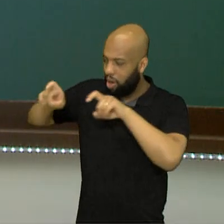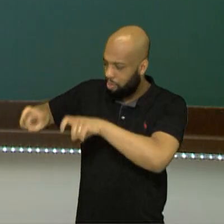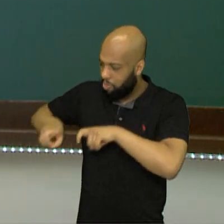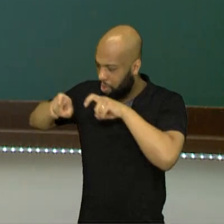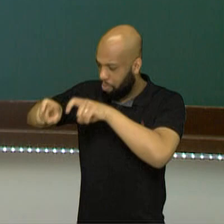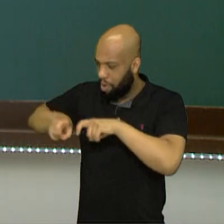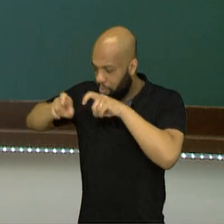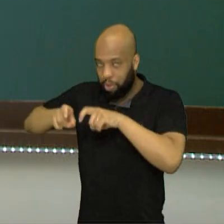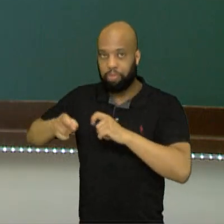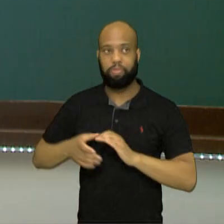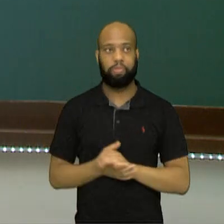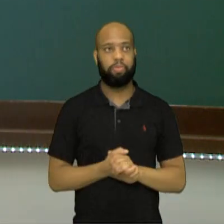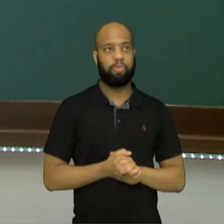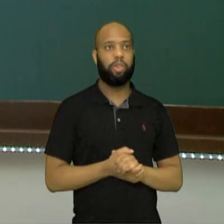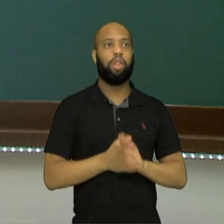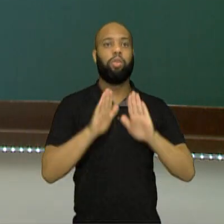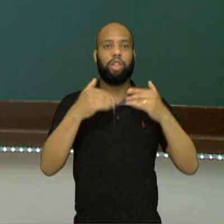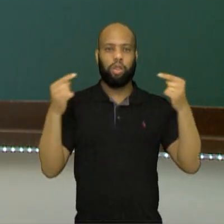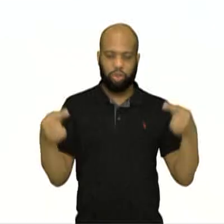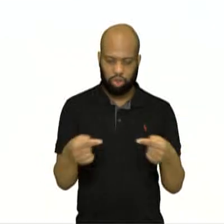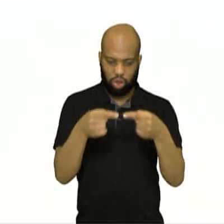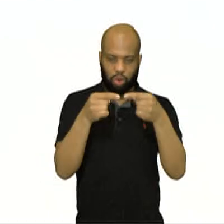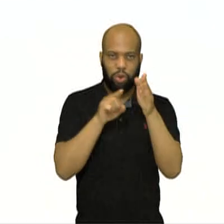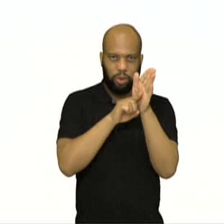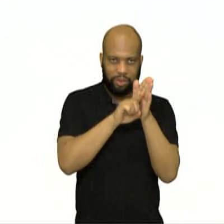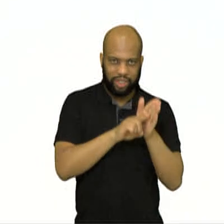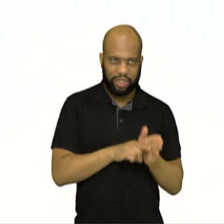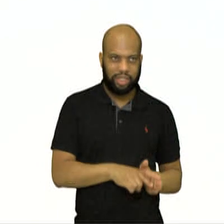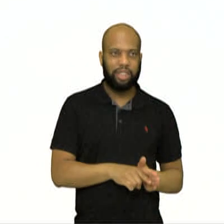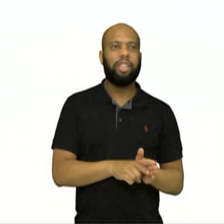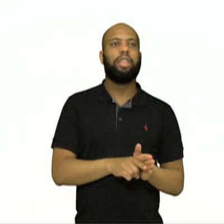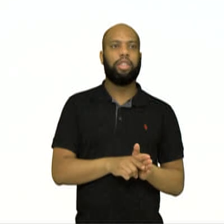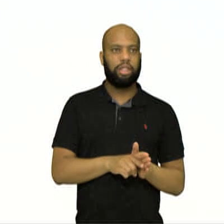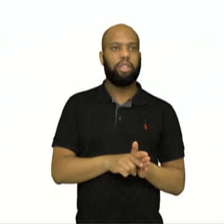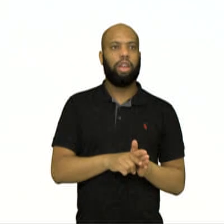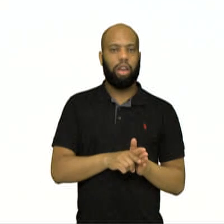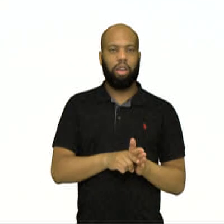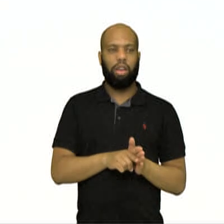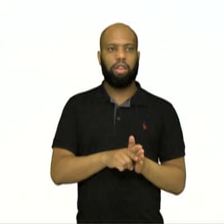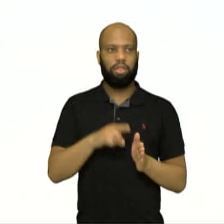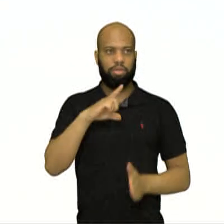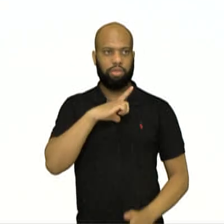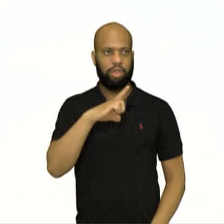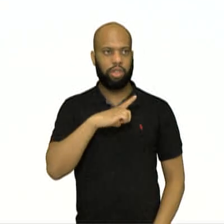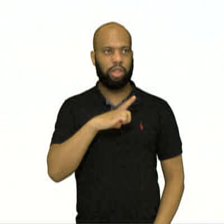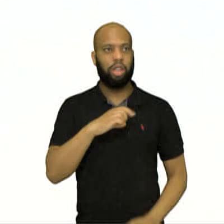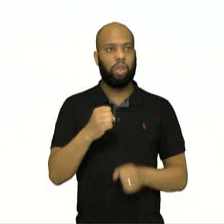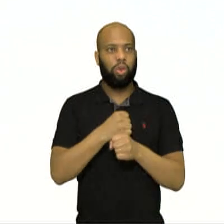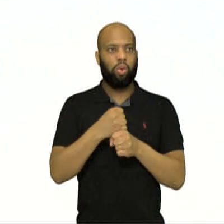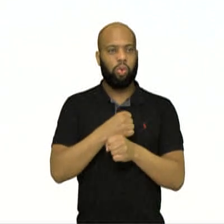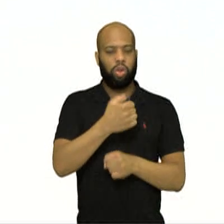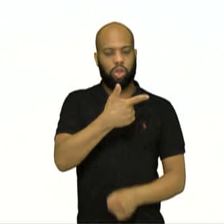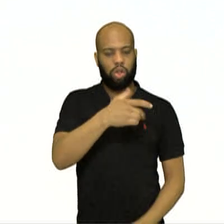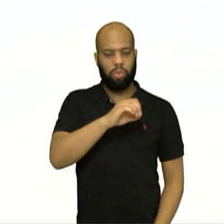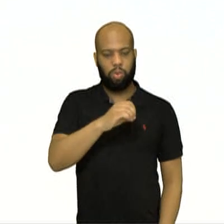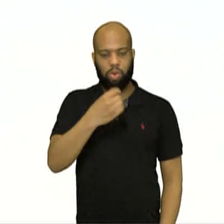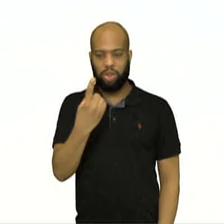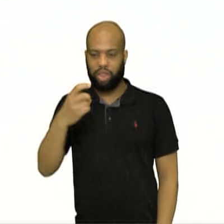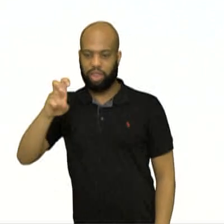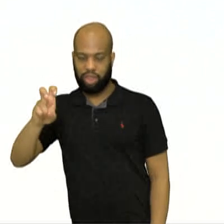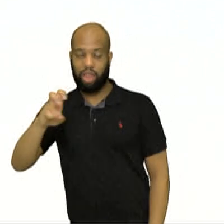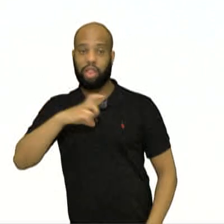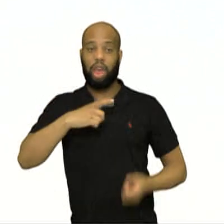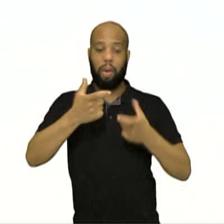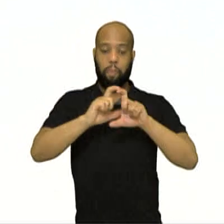ó, atualmente, né, de acordo com pesquisa nacional por amostra de domicílios, né, em 2015, a maior parte da